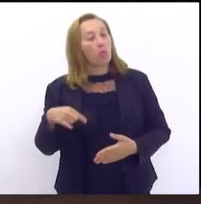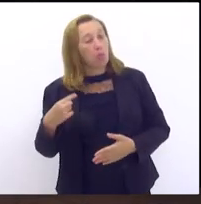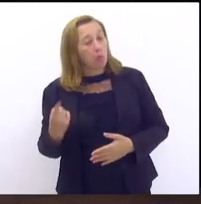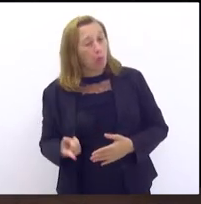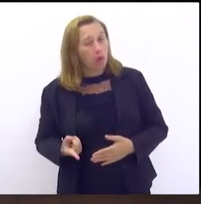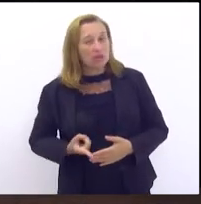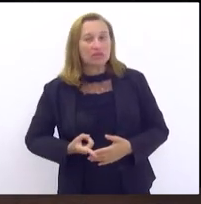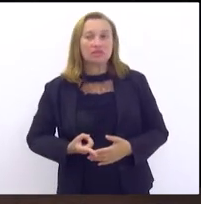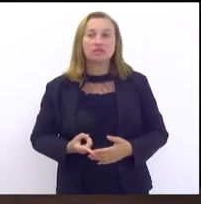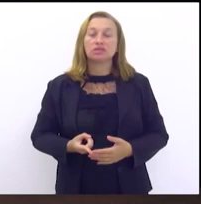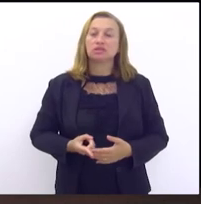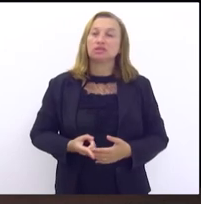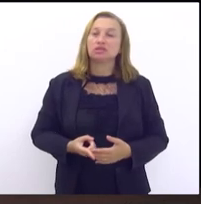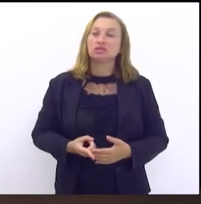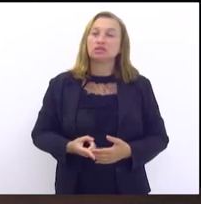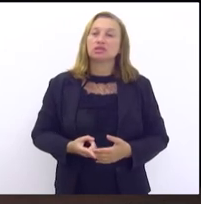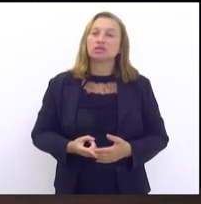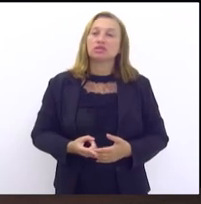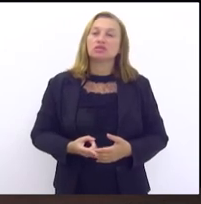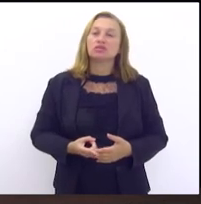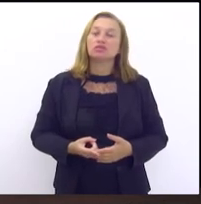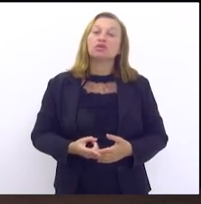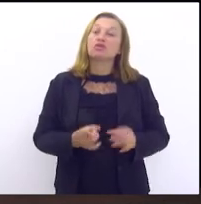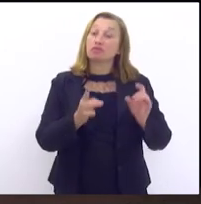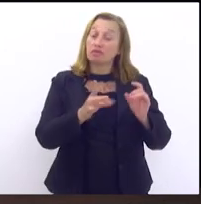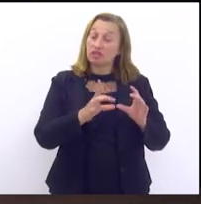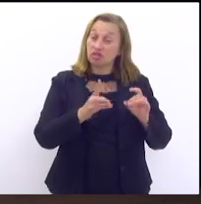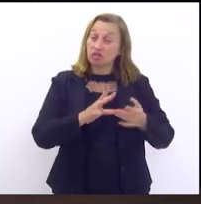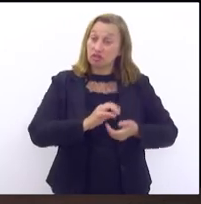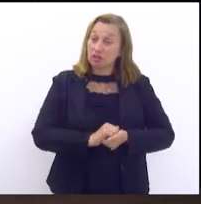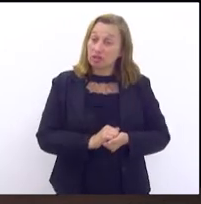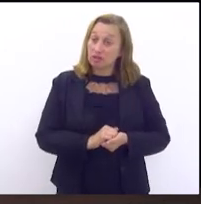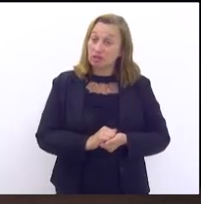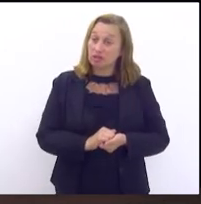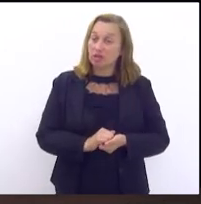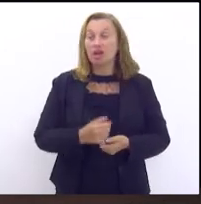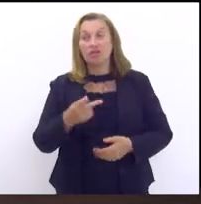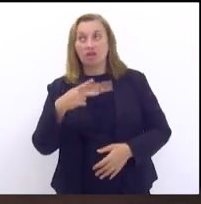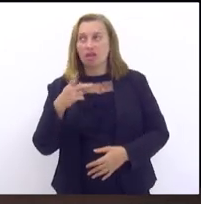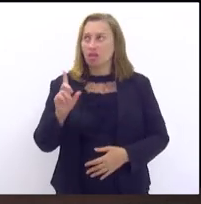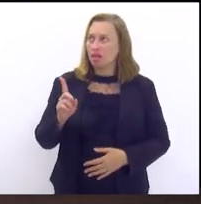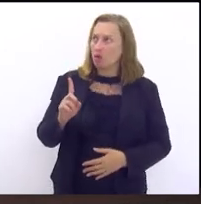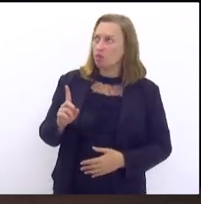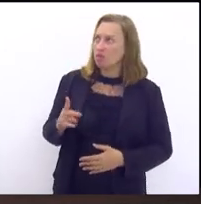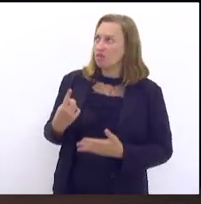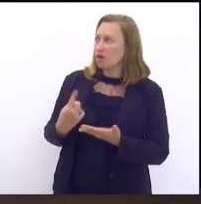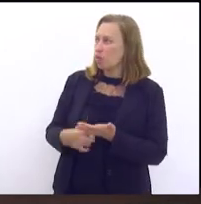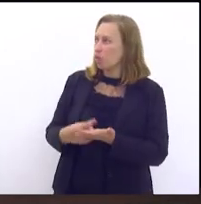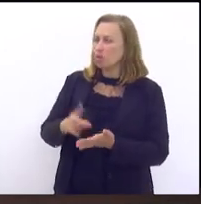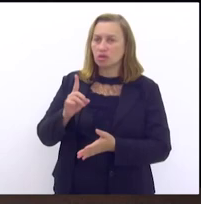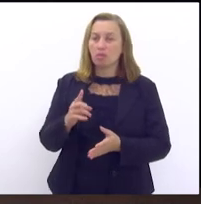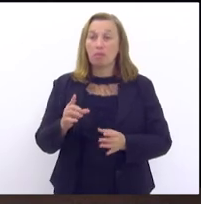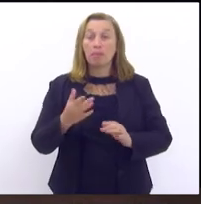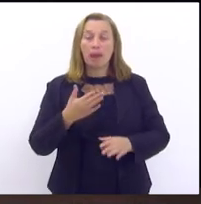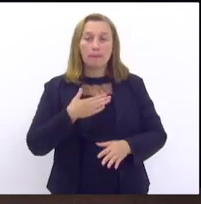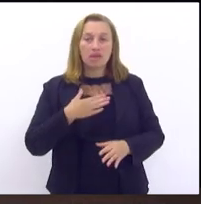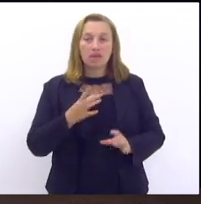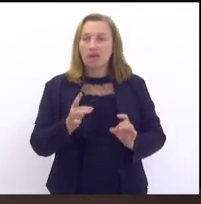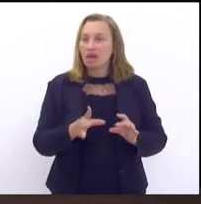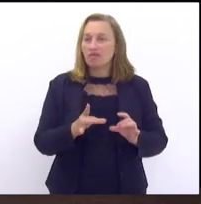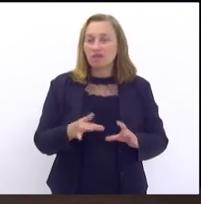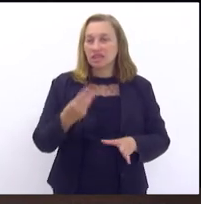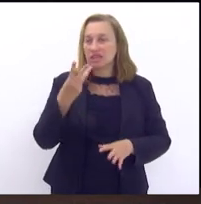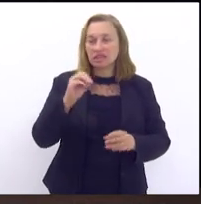foi, a SEDAI foi privatizada, né, que o pessoal diz, não, houve a concessão, para mim é privatização, para 30 anos,